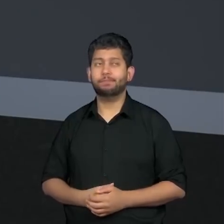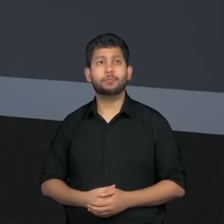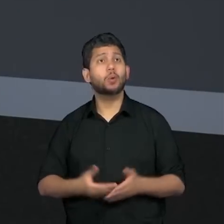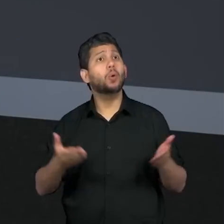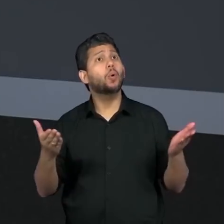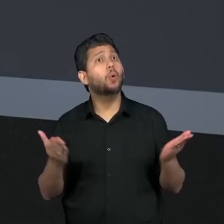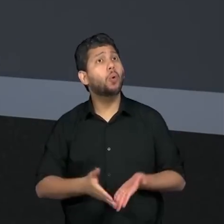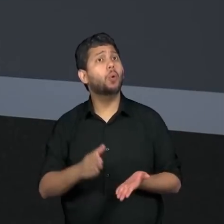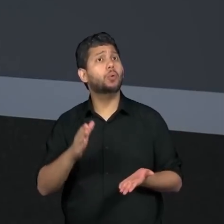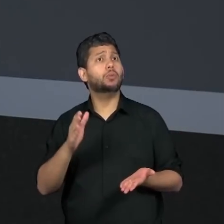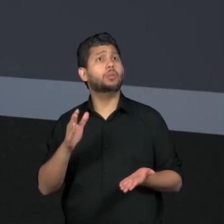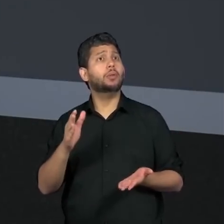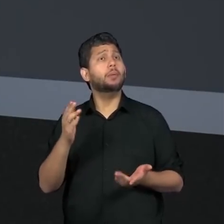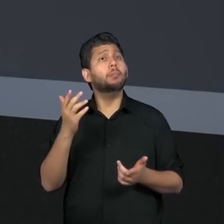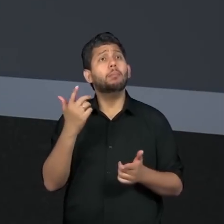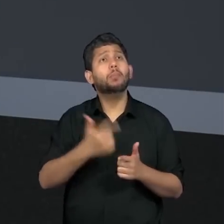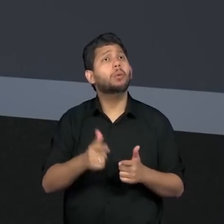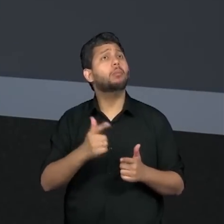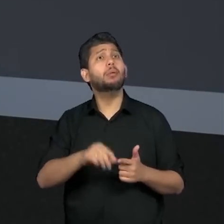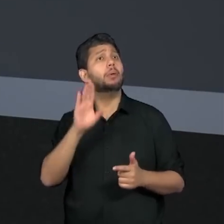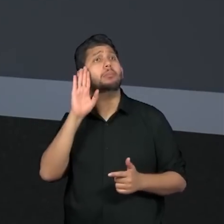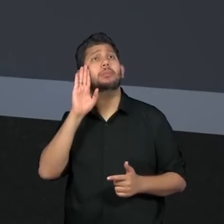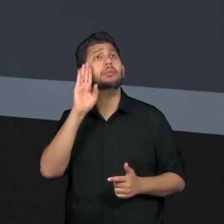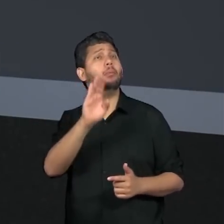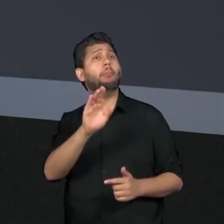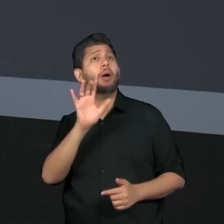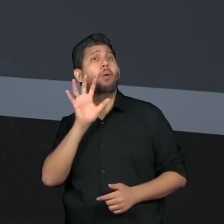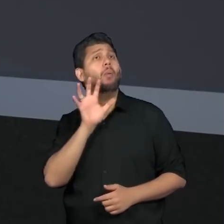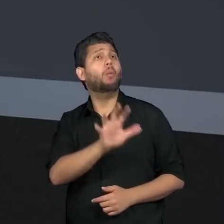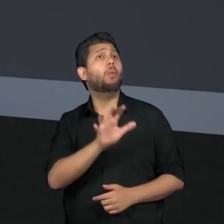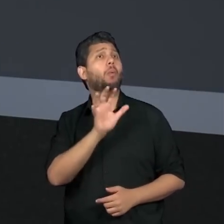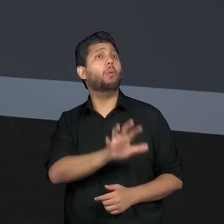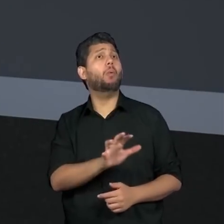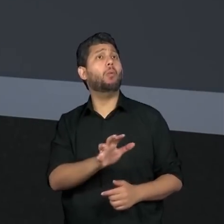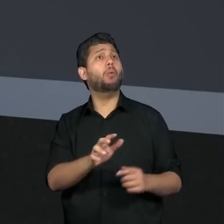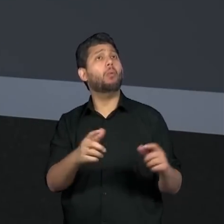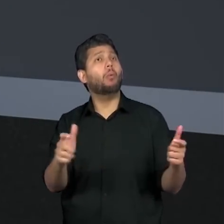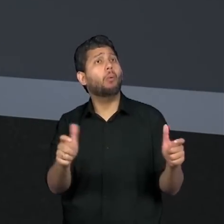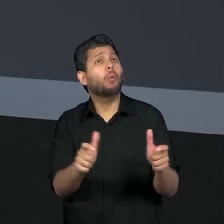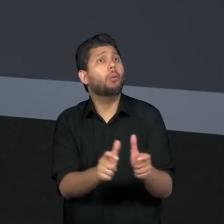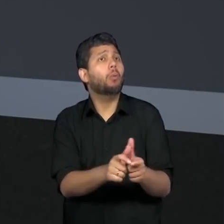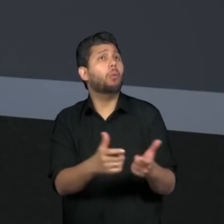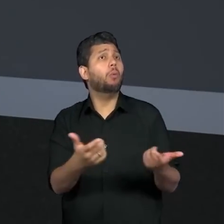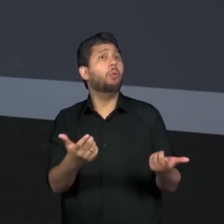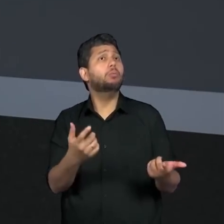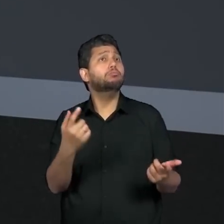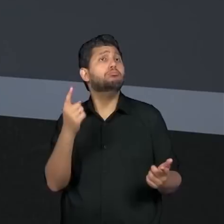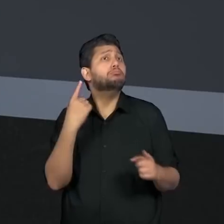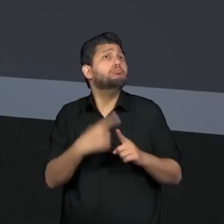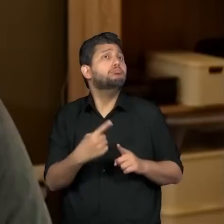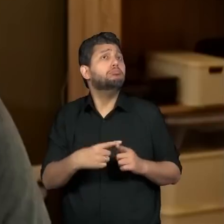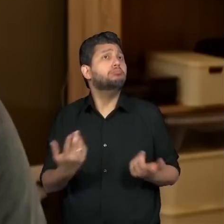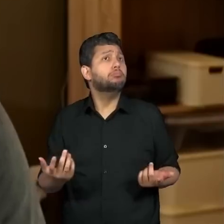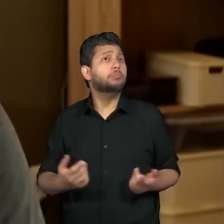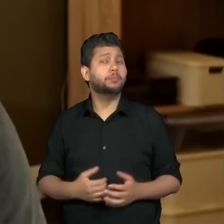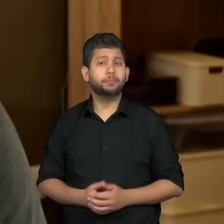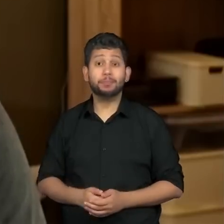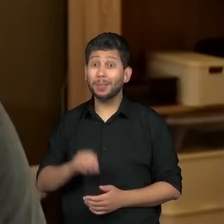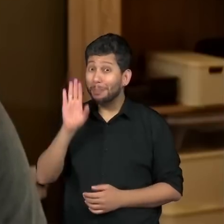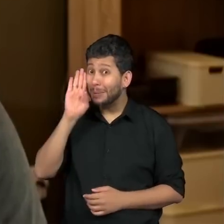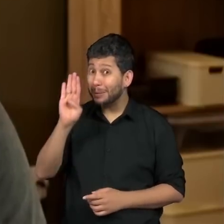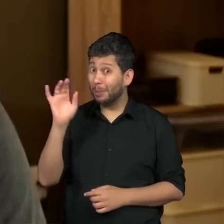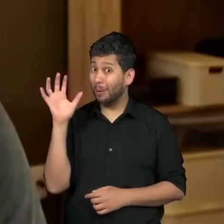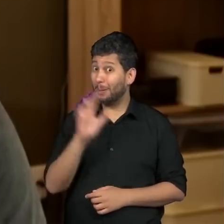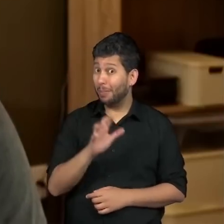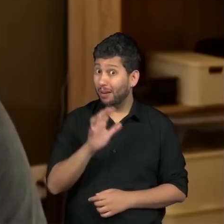Hoje, quais são as principais pressões que ameaçam essas espécies da avifauna? A principal delas é